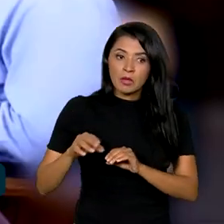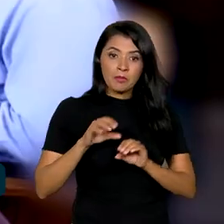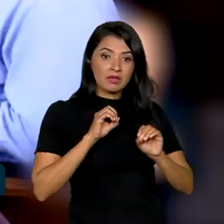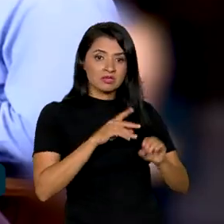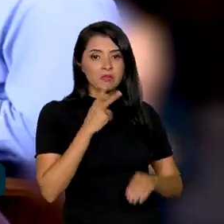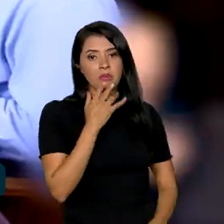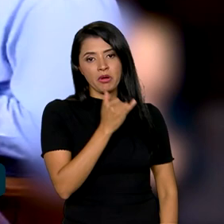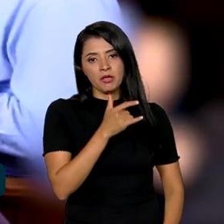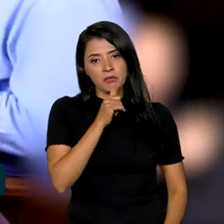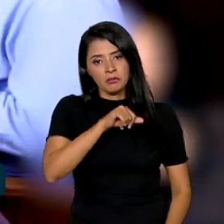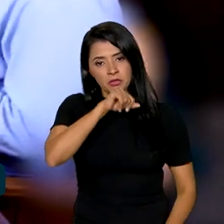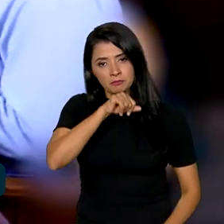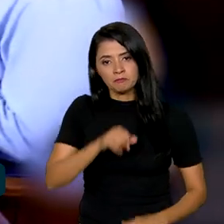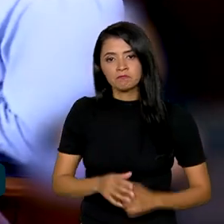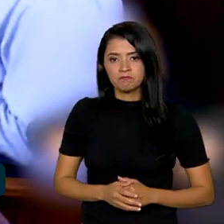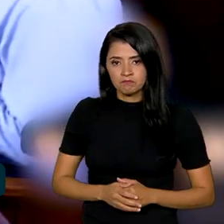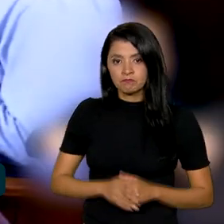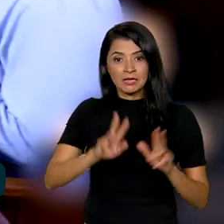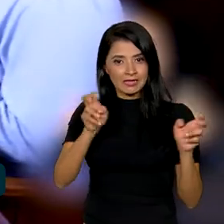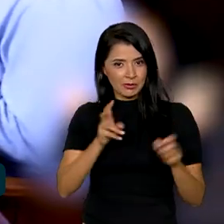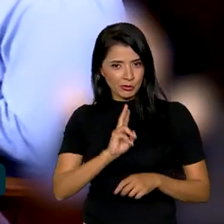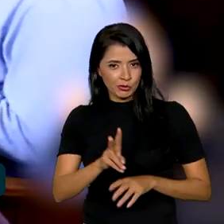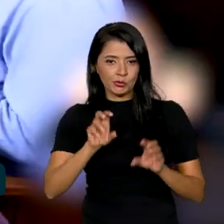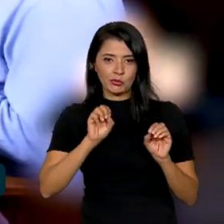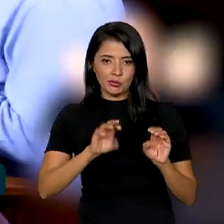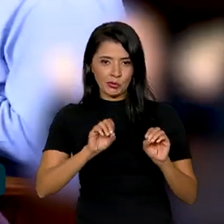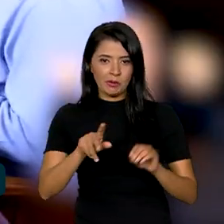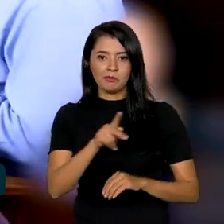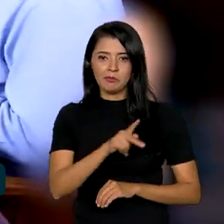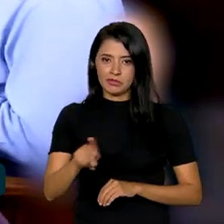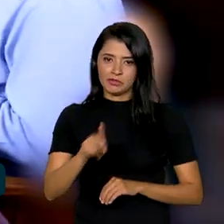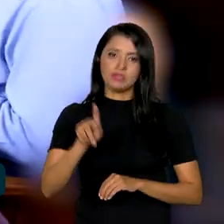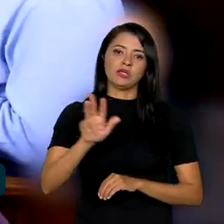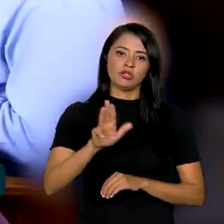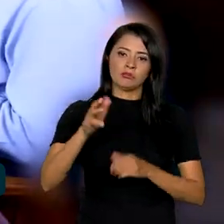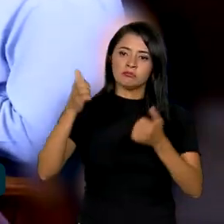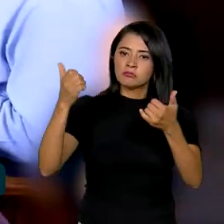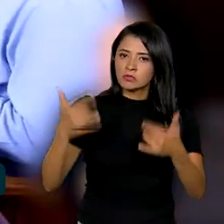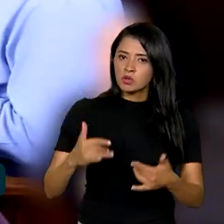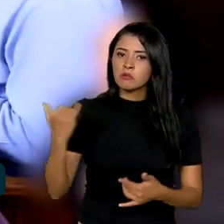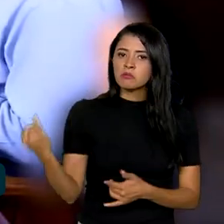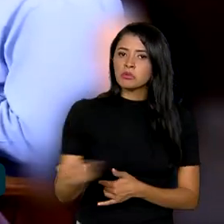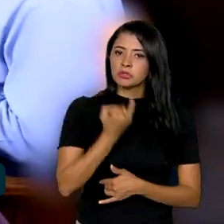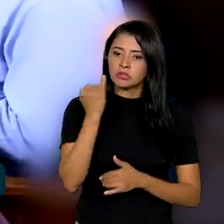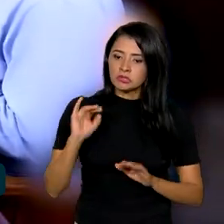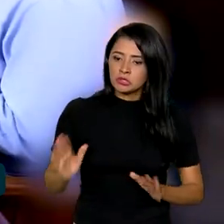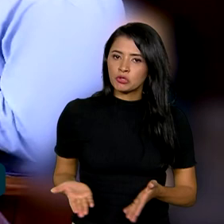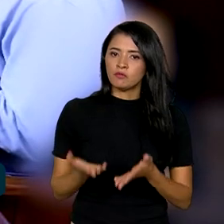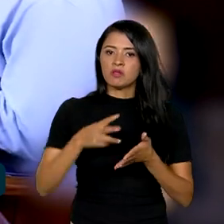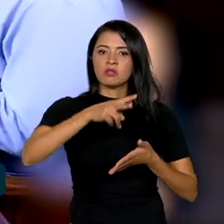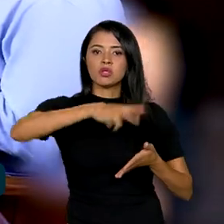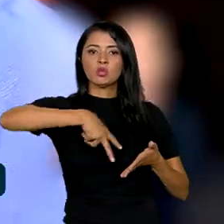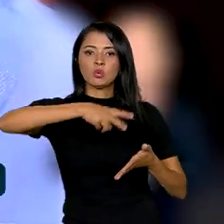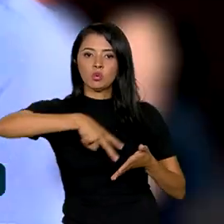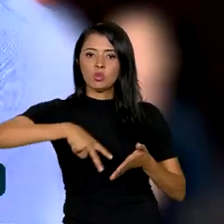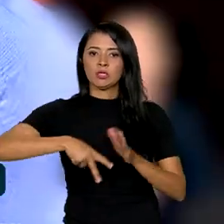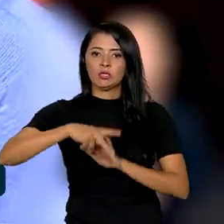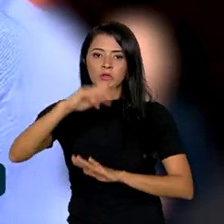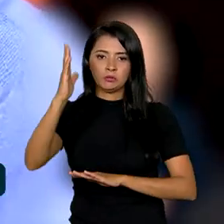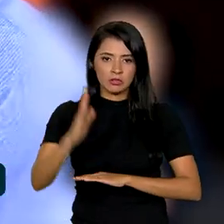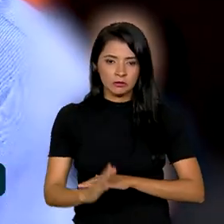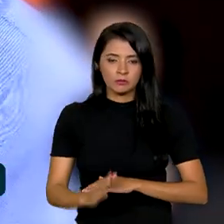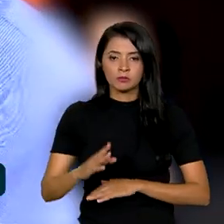pais. Ainda falando em educação, o presidente também comentou sobre a importância de incentivar a leitura no país. Nós